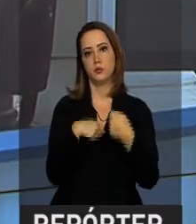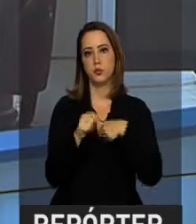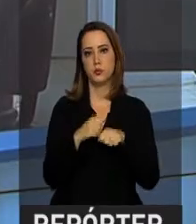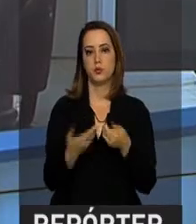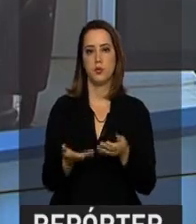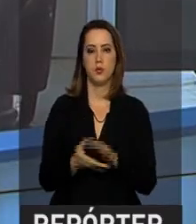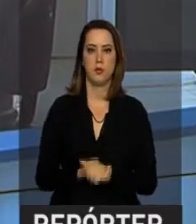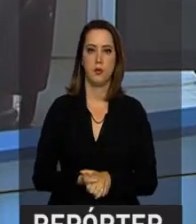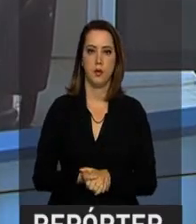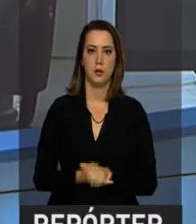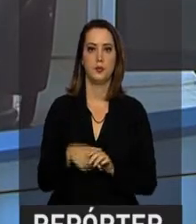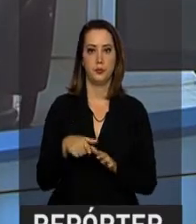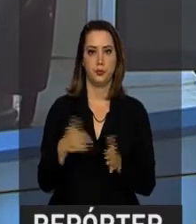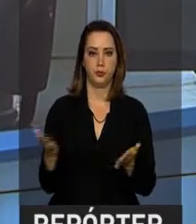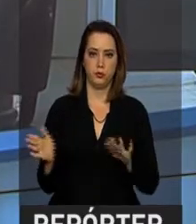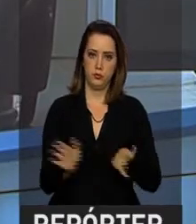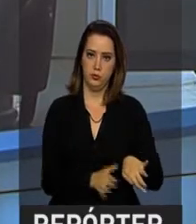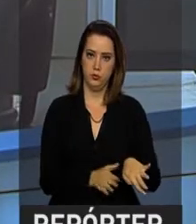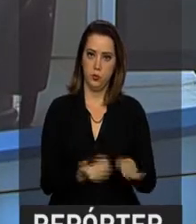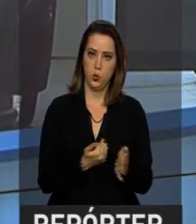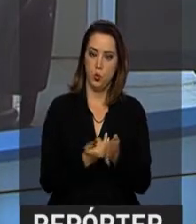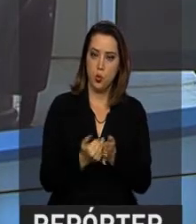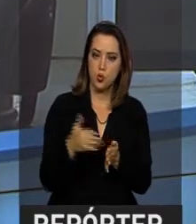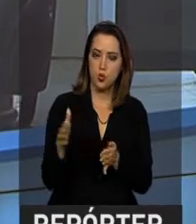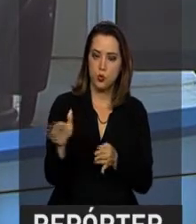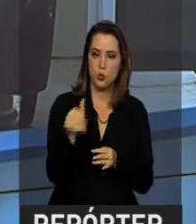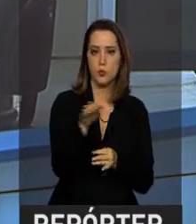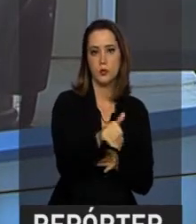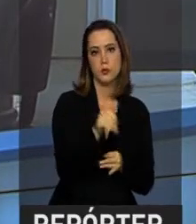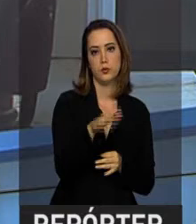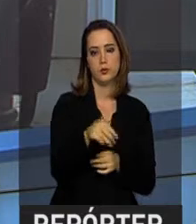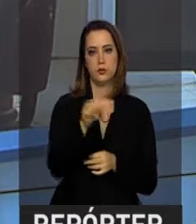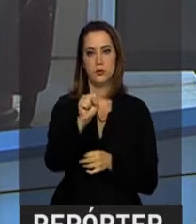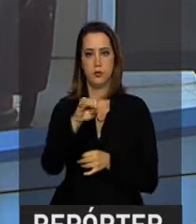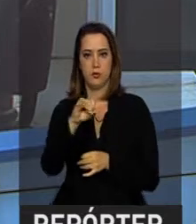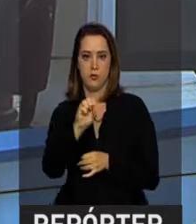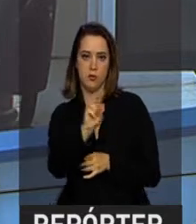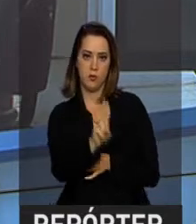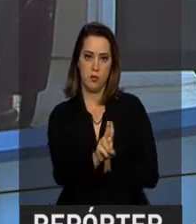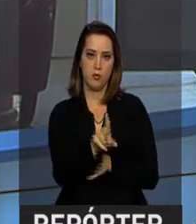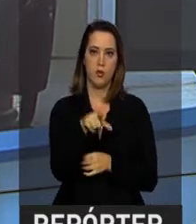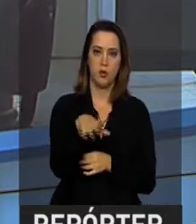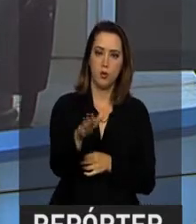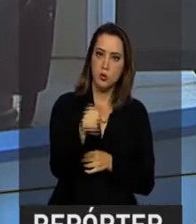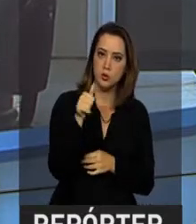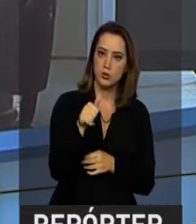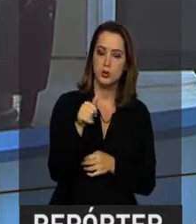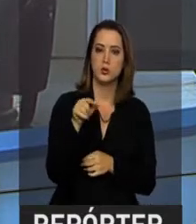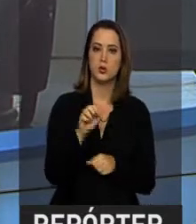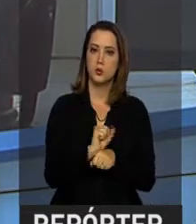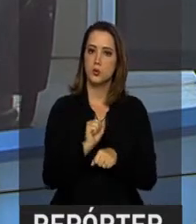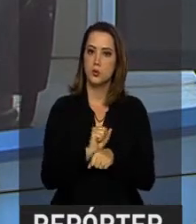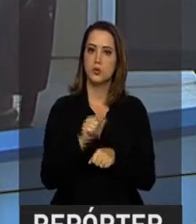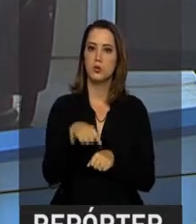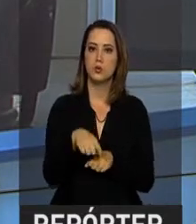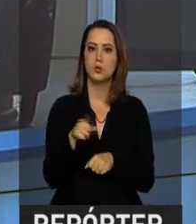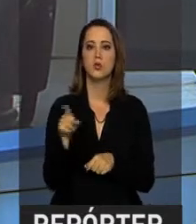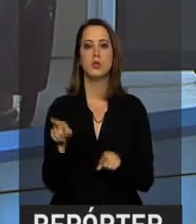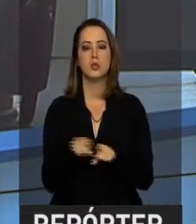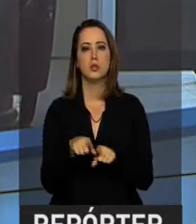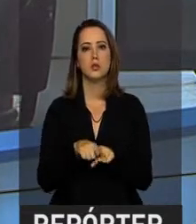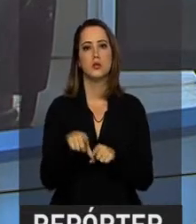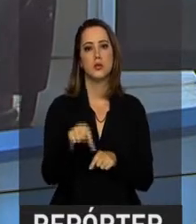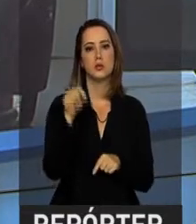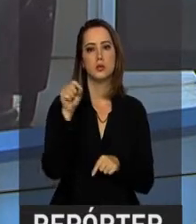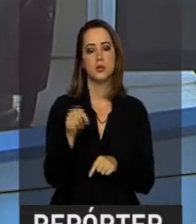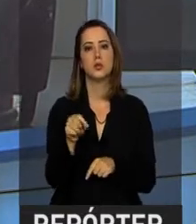e começa hoje a convocação dos inscritos na lista de espera do sisu o sistema de seleção unificada seleciona candidatos